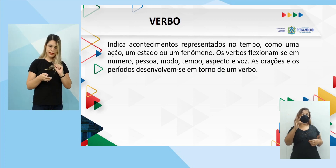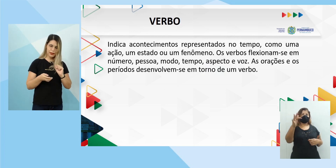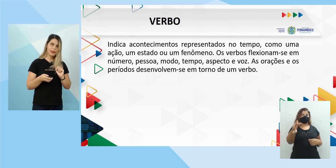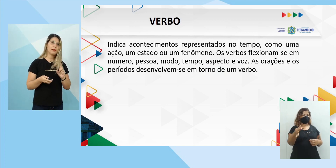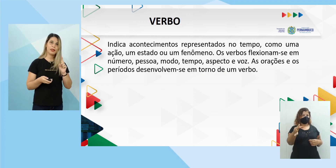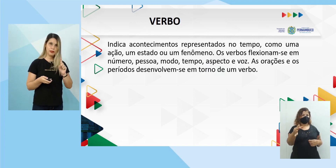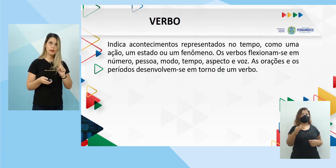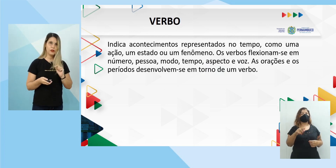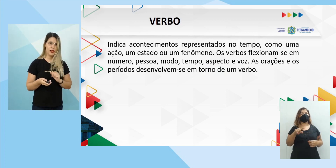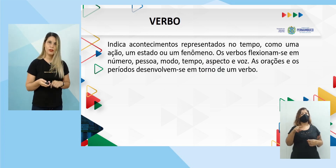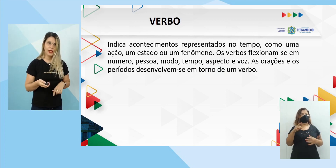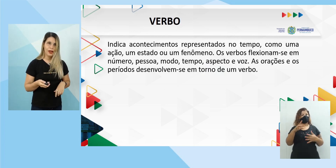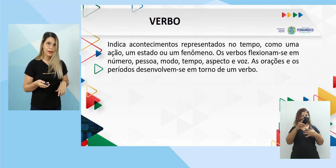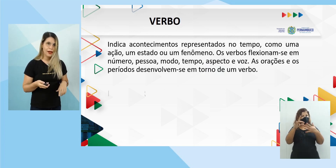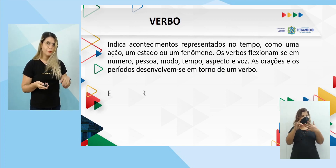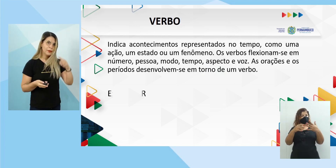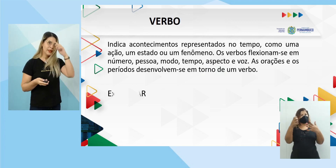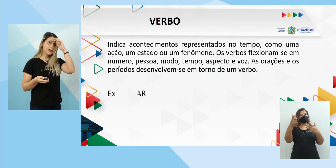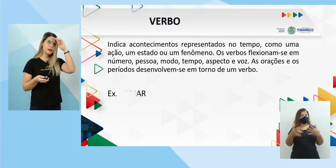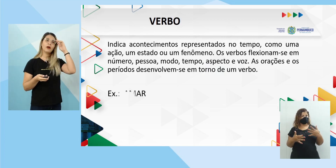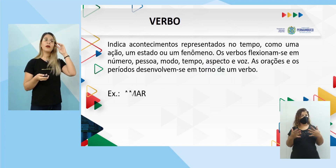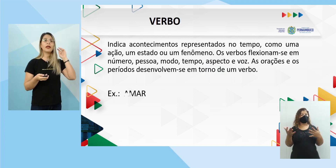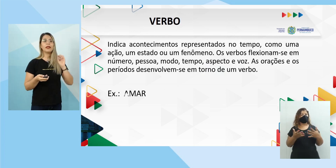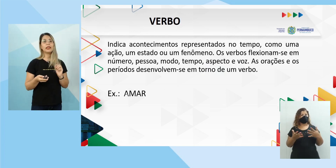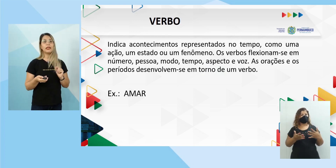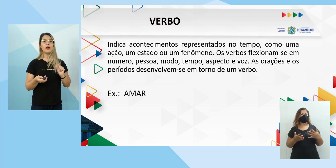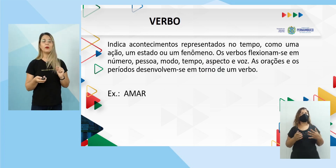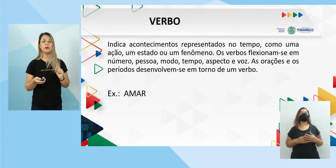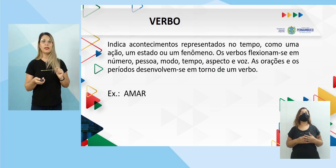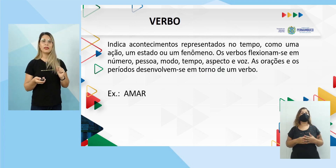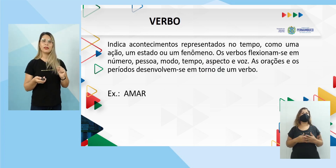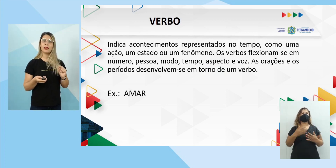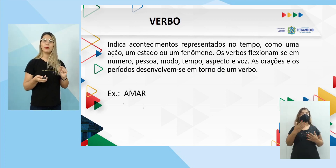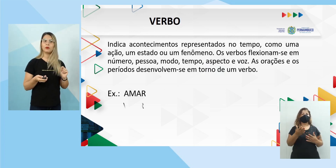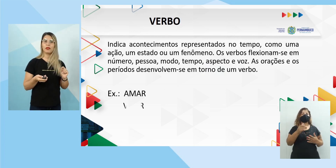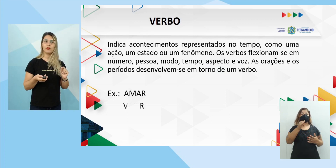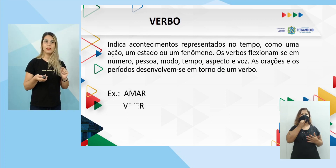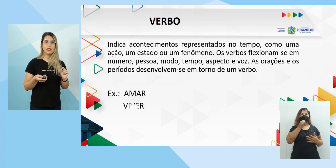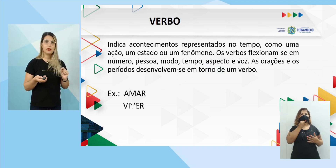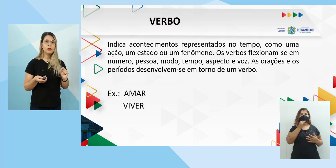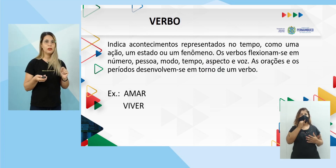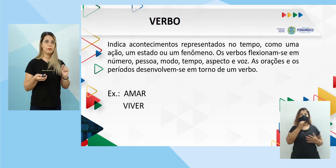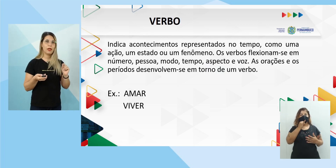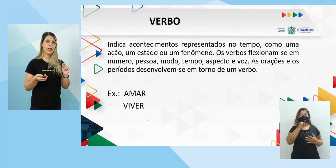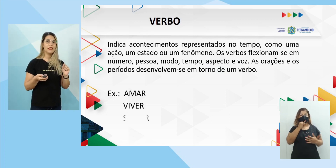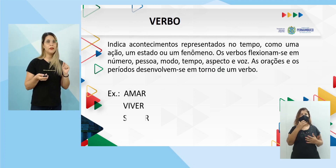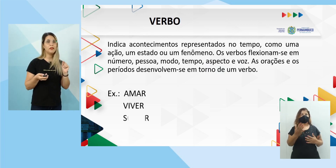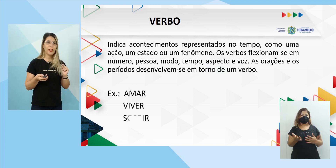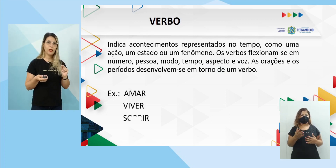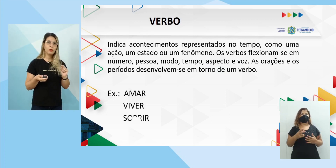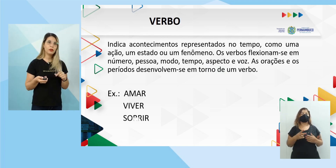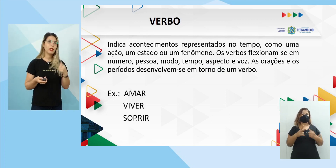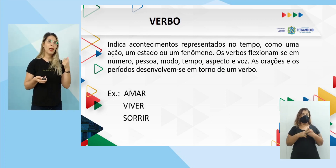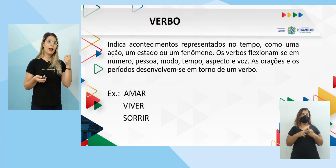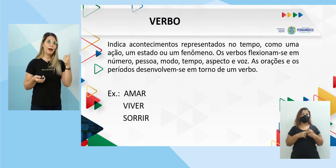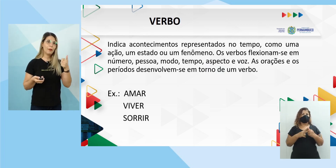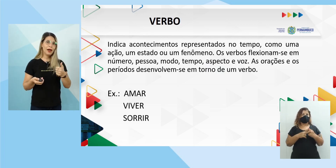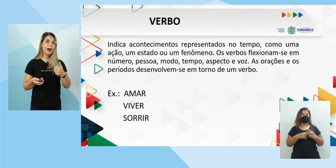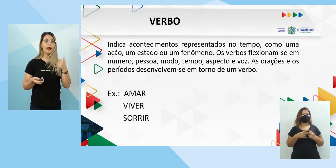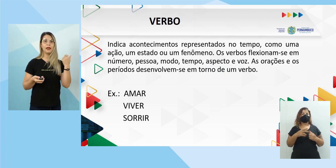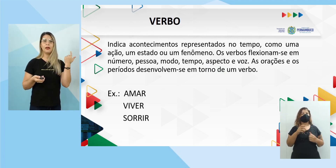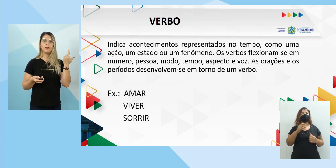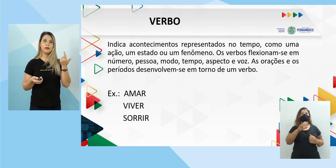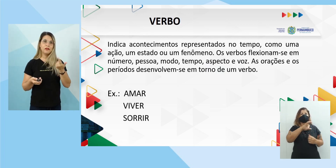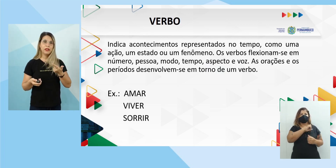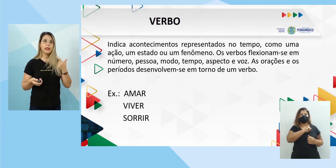mais detalhadamente já já, tá? Então, coloquei aqui alguns exemplos para vocês, né, de verbos: